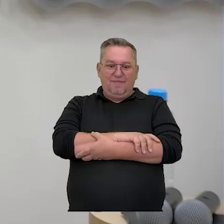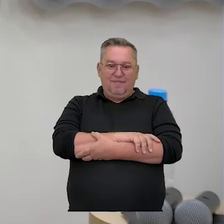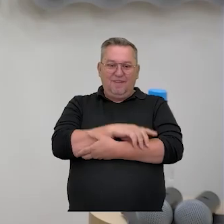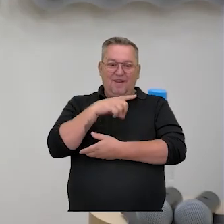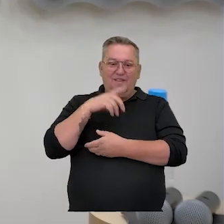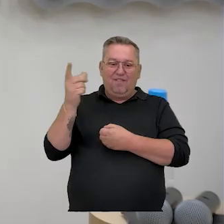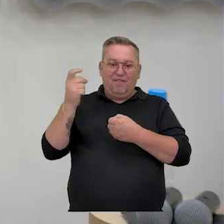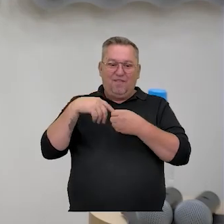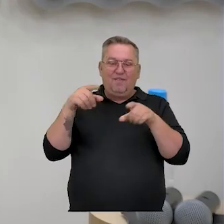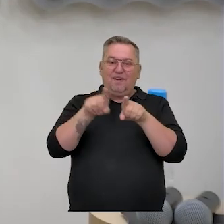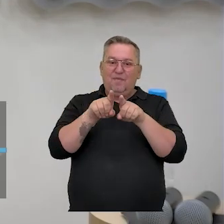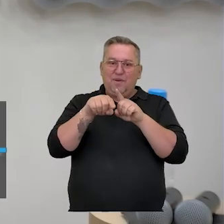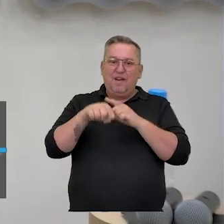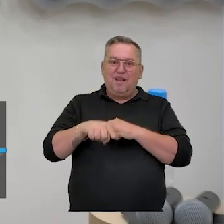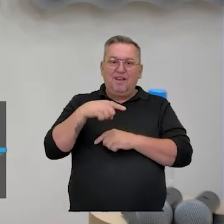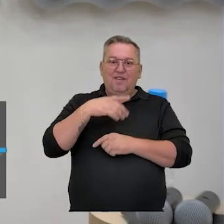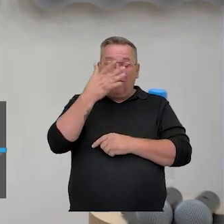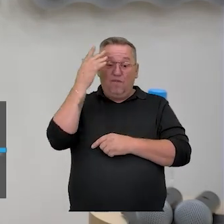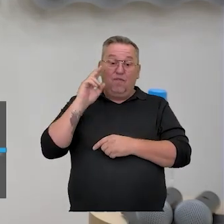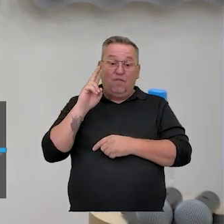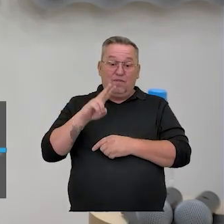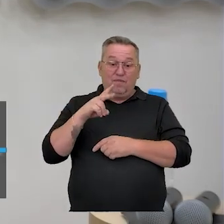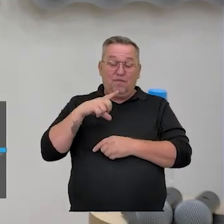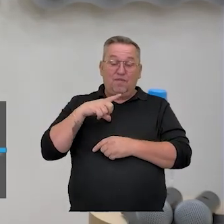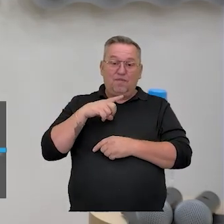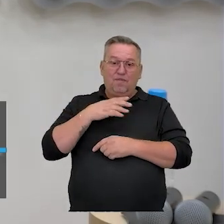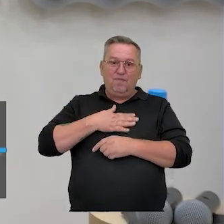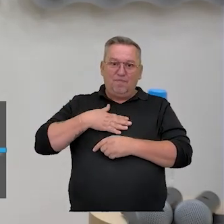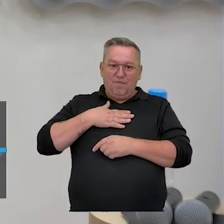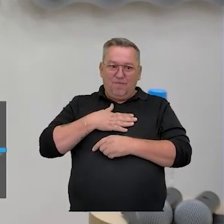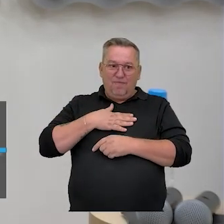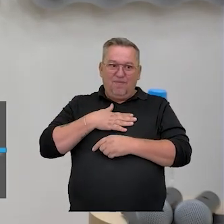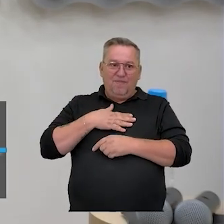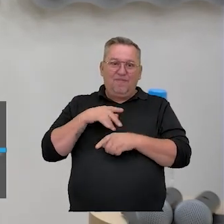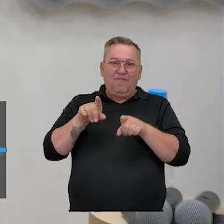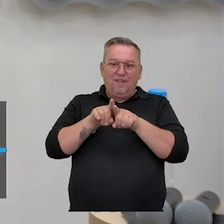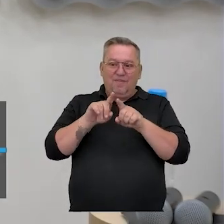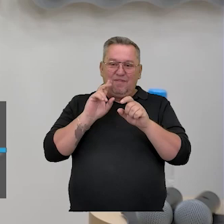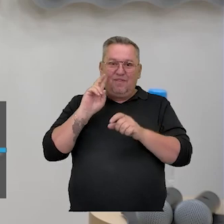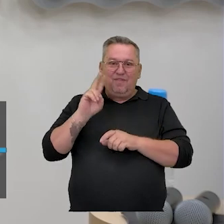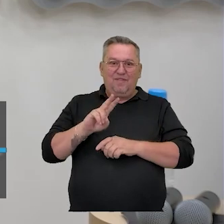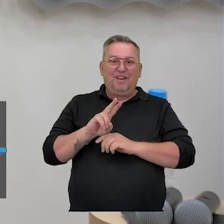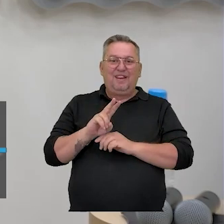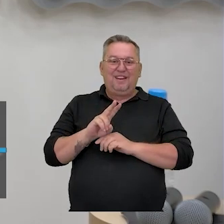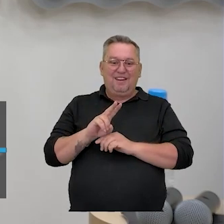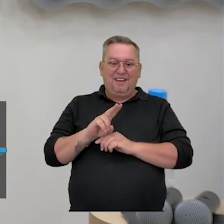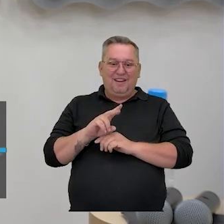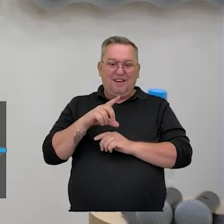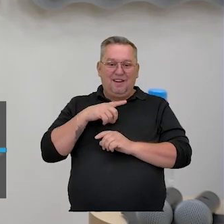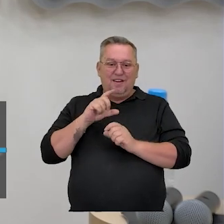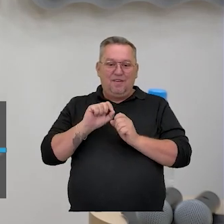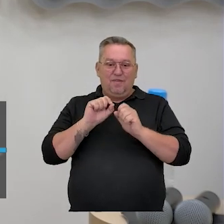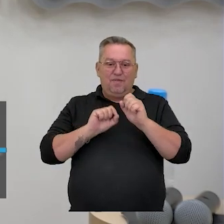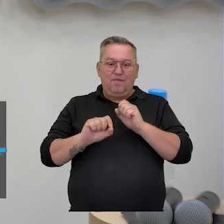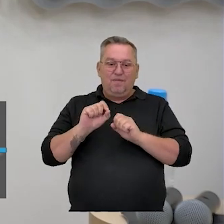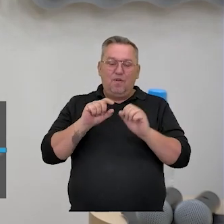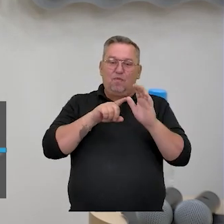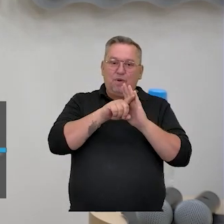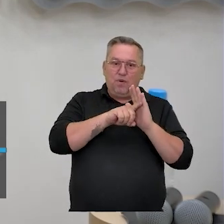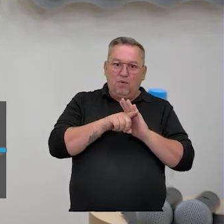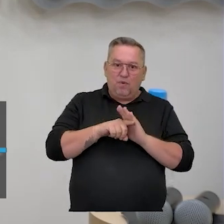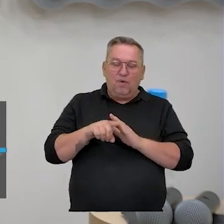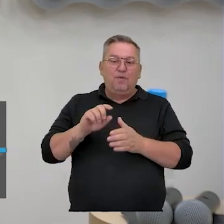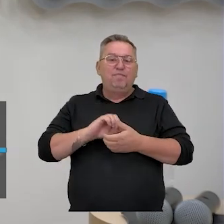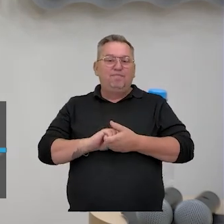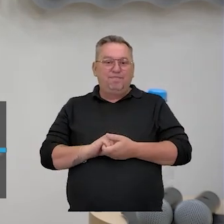So, we have some answers here. Então, a gente tem algumas respostas. Então, tem how old are you? What's your profession? Do you